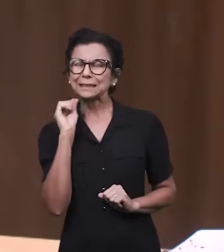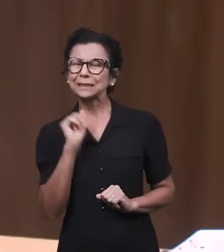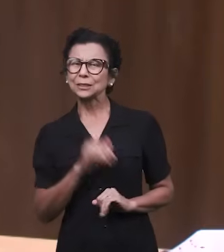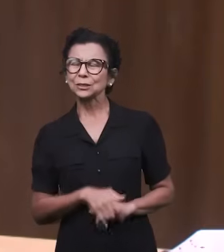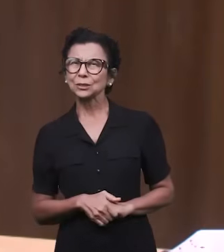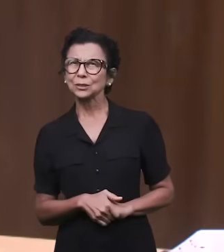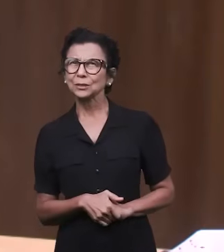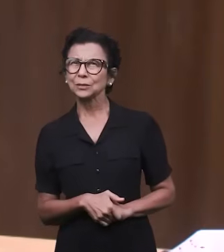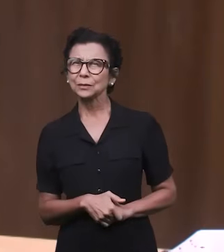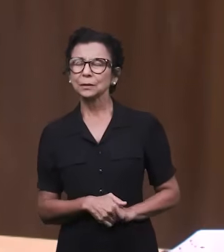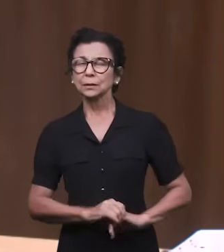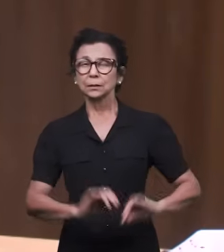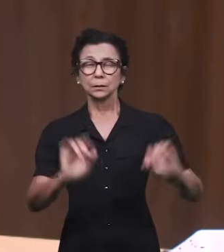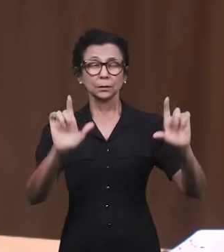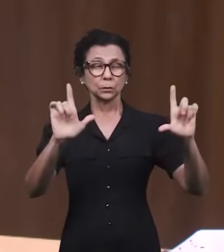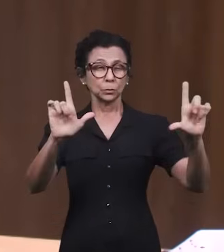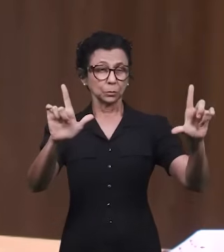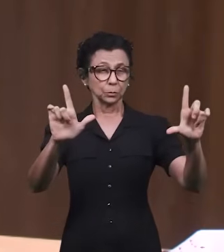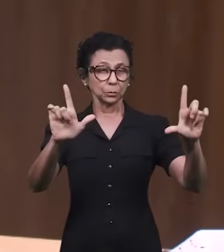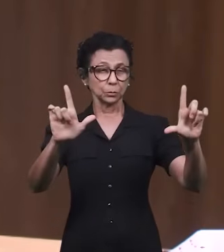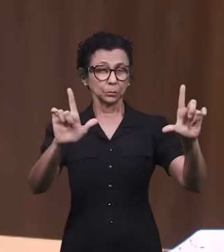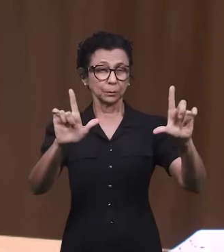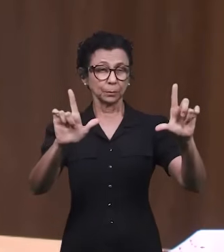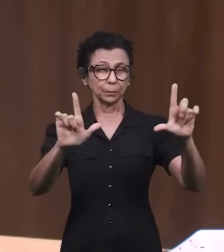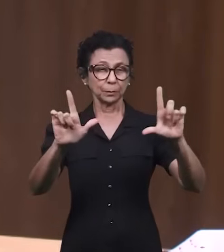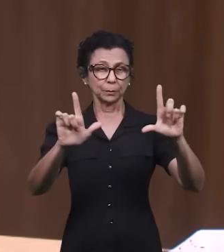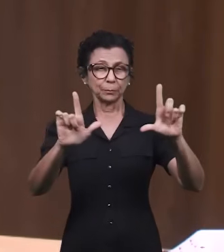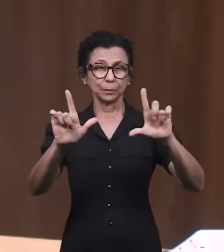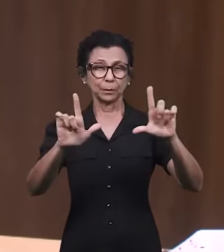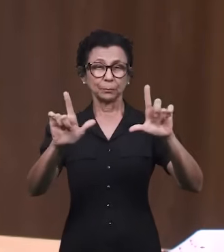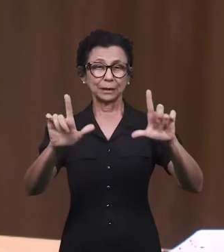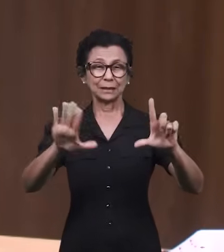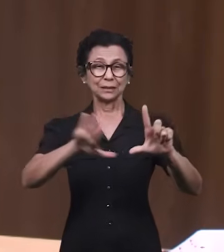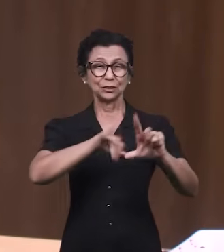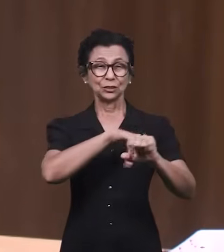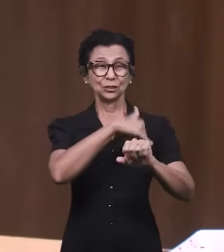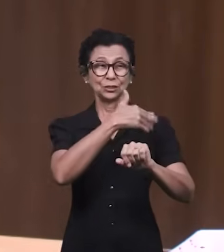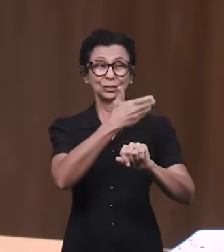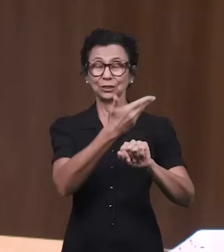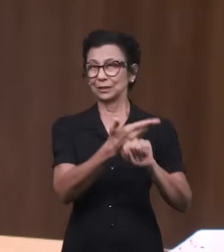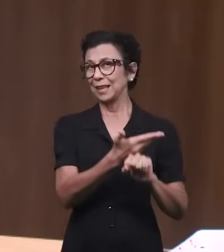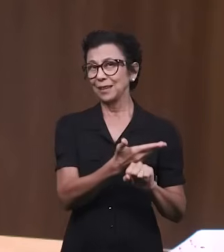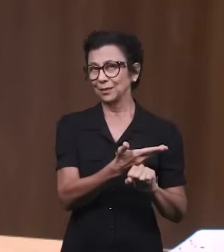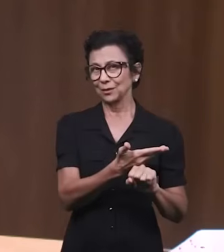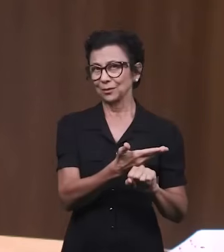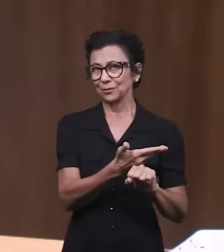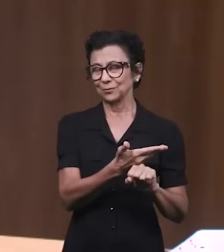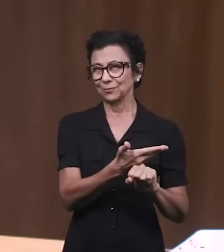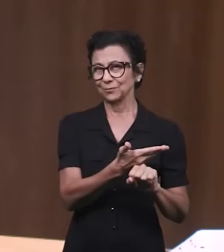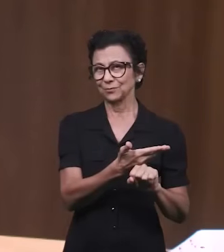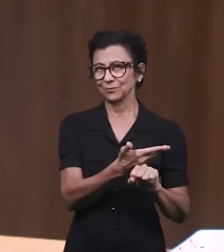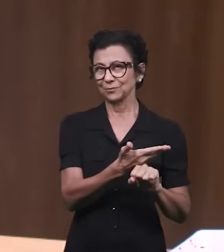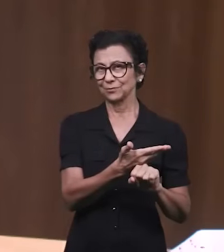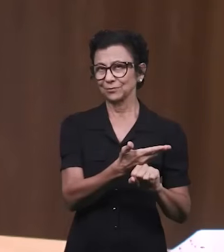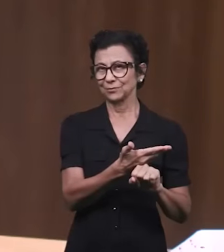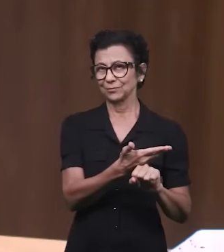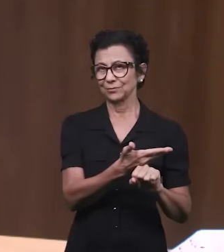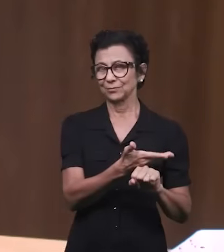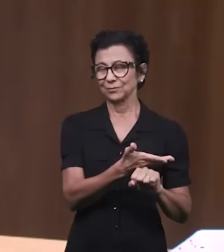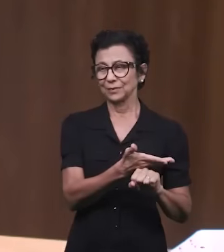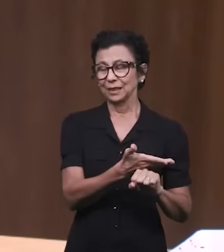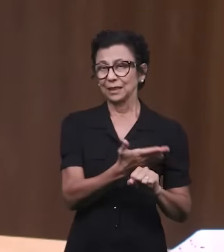mais tempo em frente às telas. Aquele adolescente que tem um interesse muito maior do que o interesse